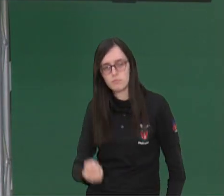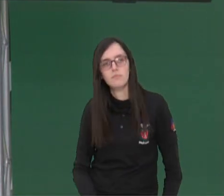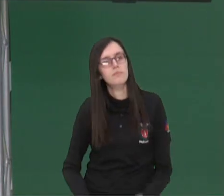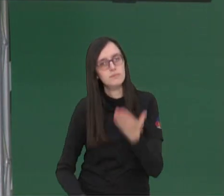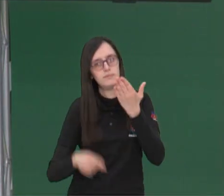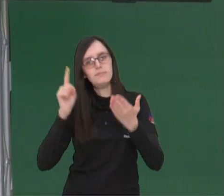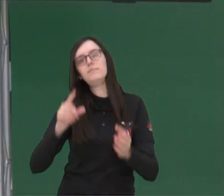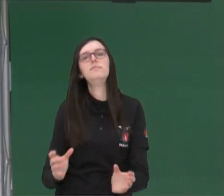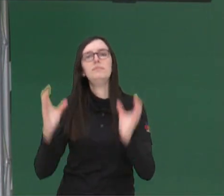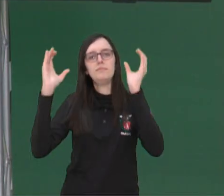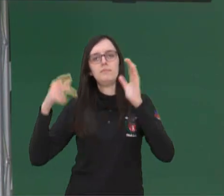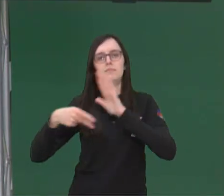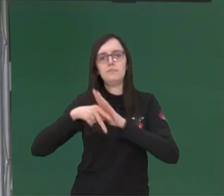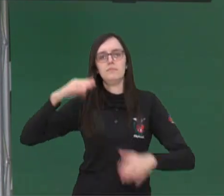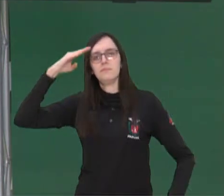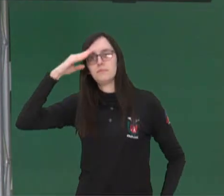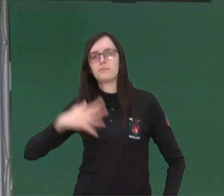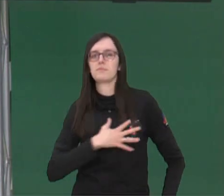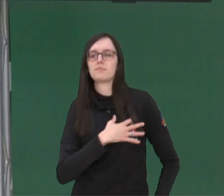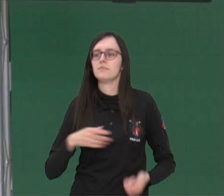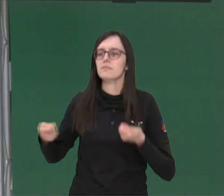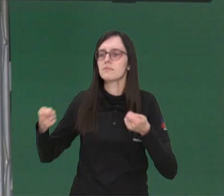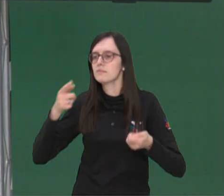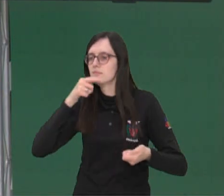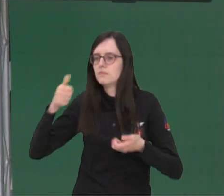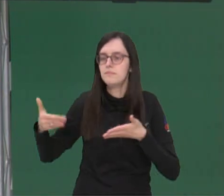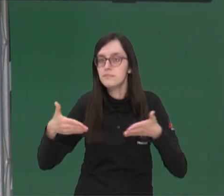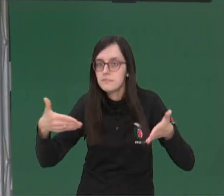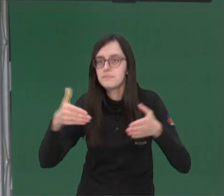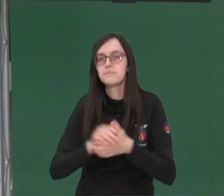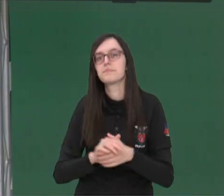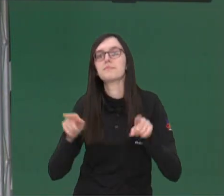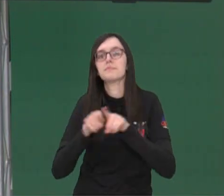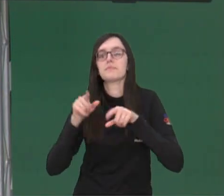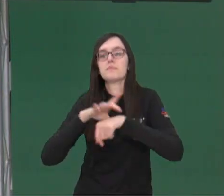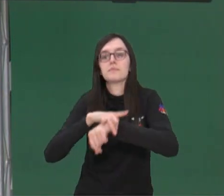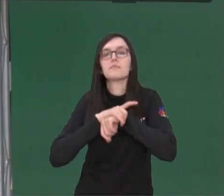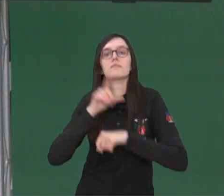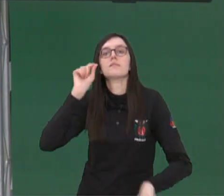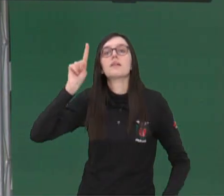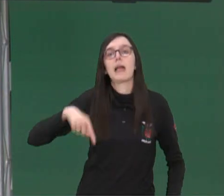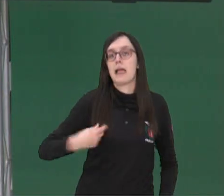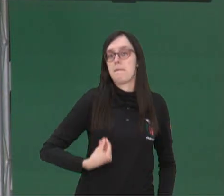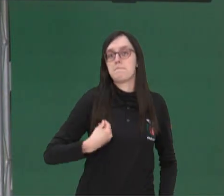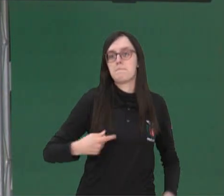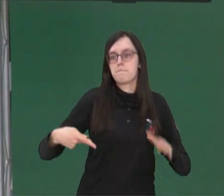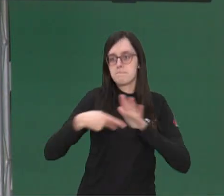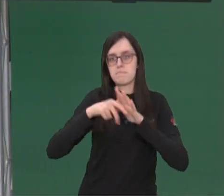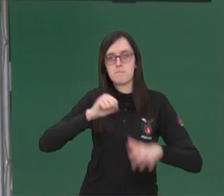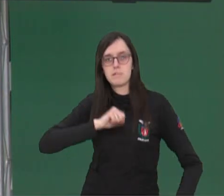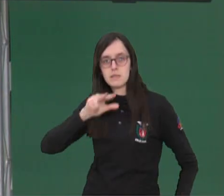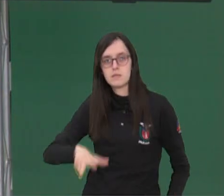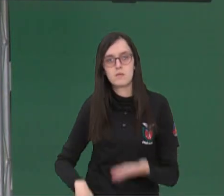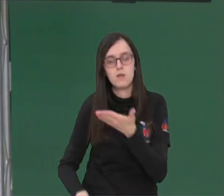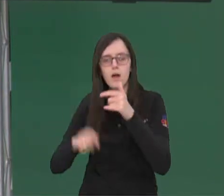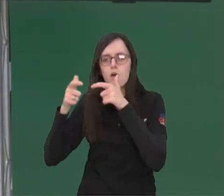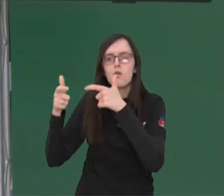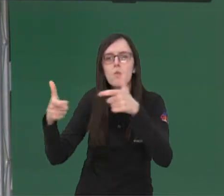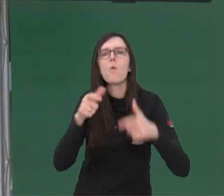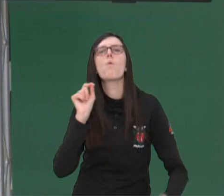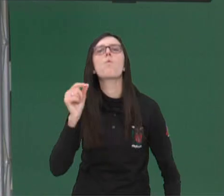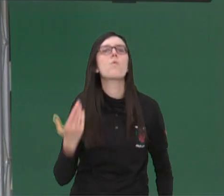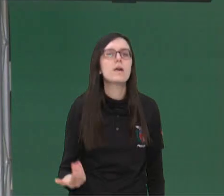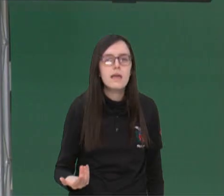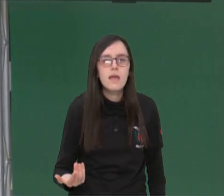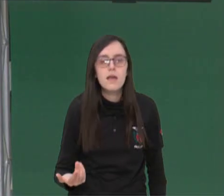os fortes militares controlando esses rios e garantindo uma presença portuguesa numa região